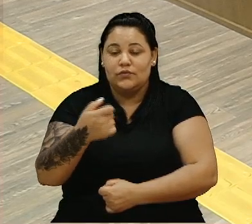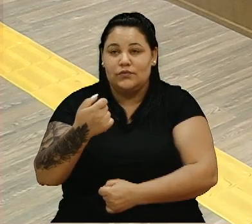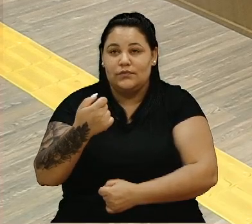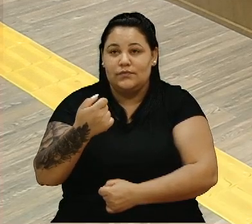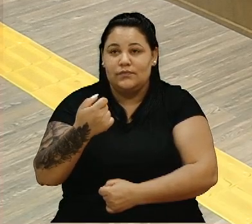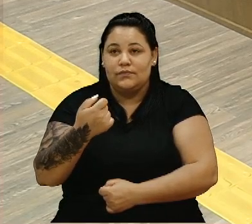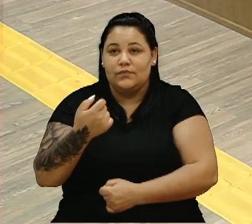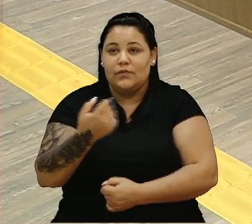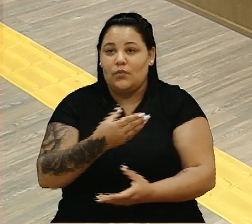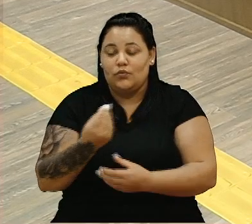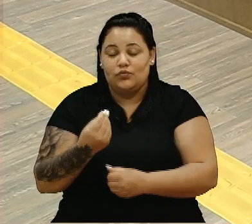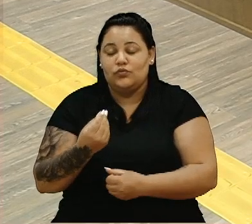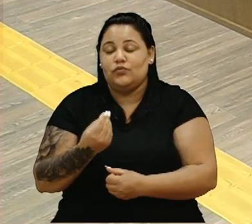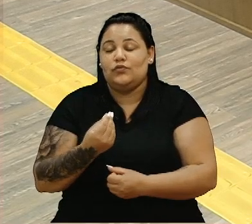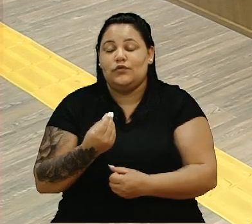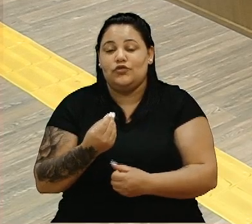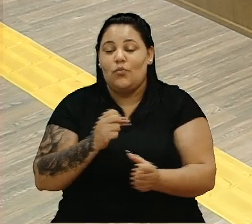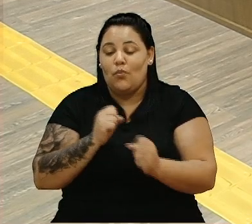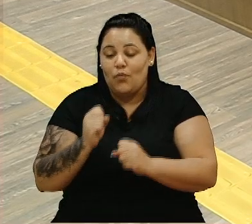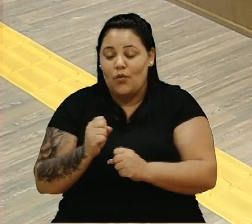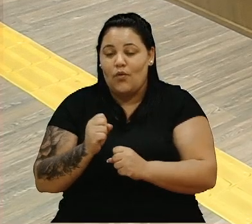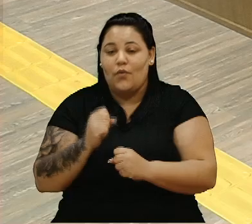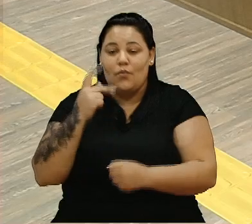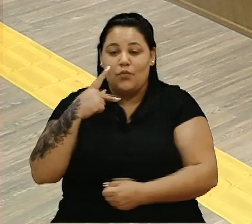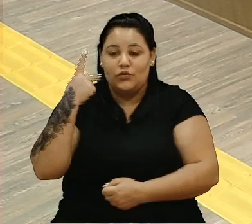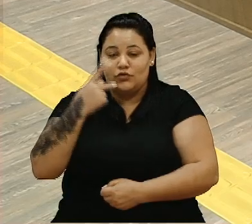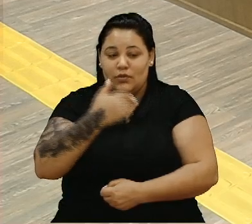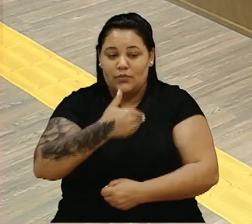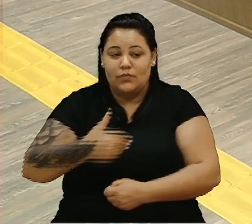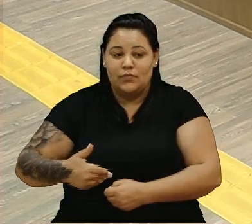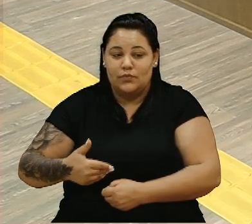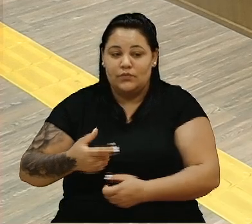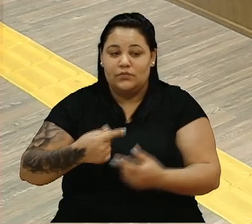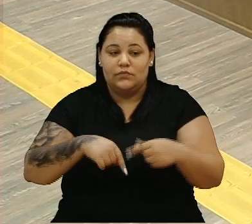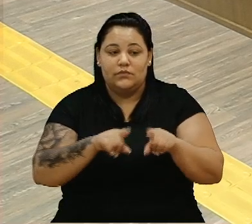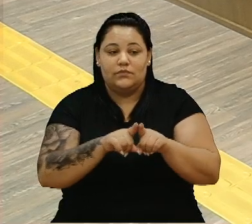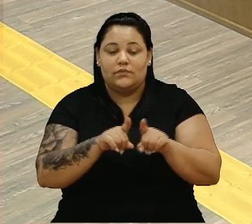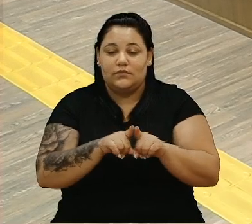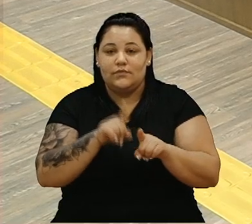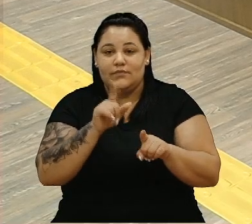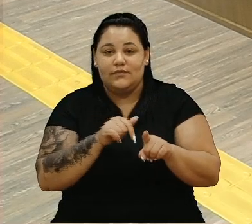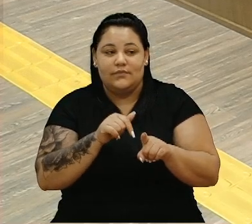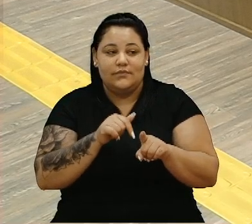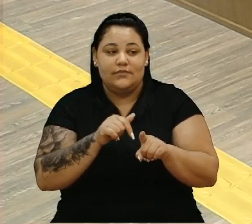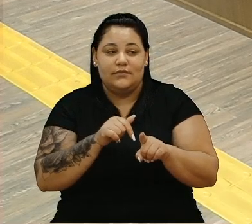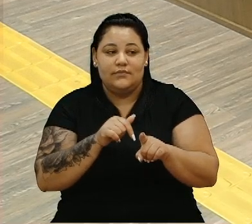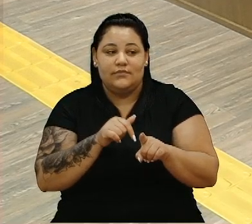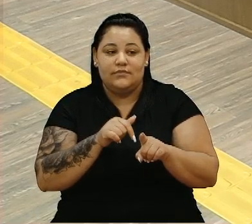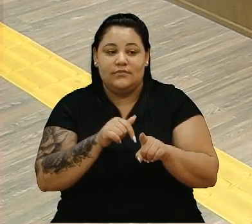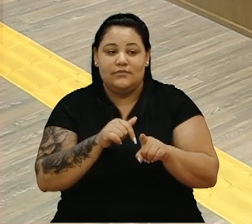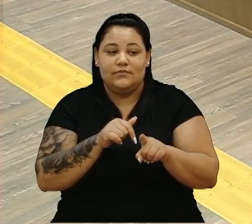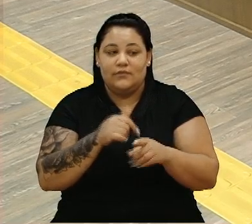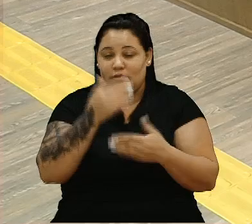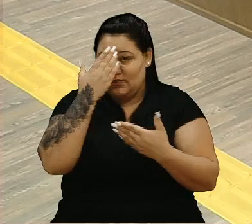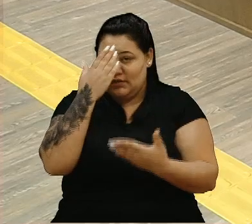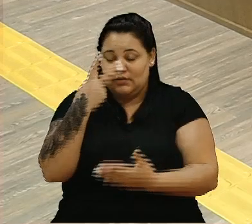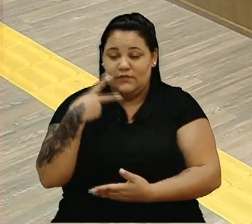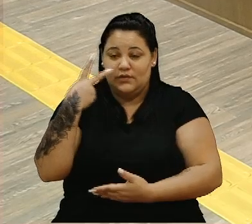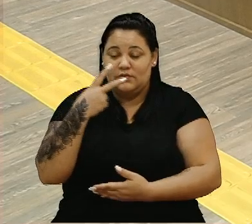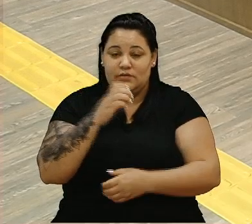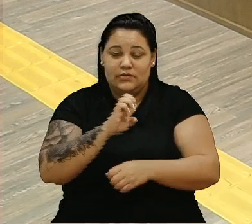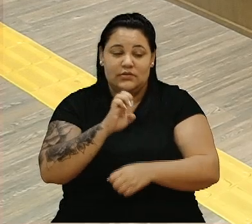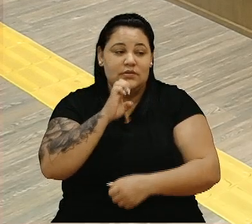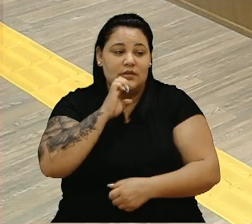que a gente possa buscar por mais políticas públicas, mais conselhos tutelares, para que a nossa cidade faça o seu papel de fato. Obrigada, vereadora Estela. É o vereador